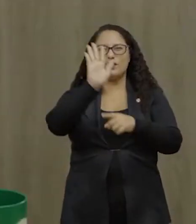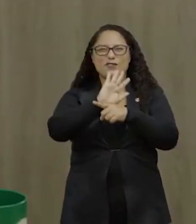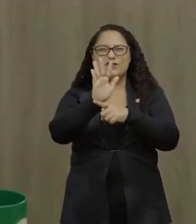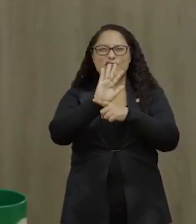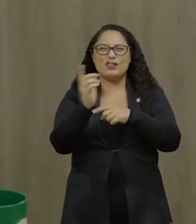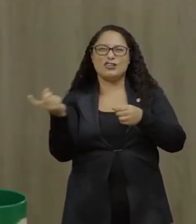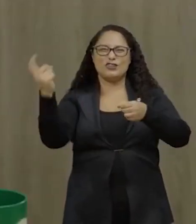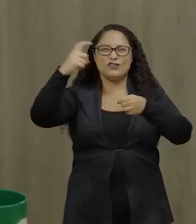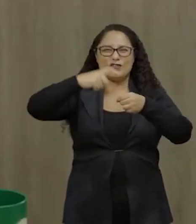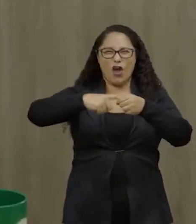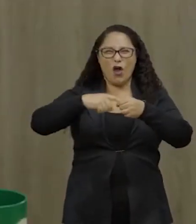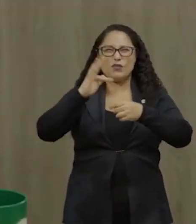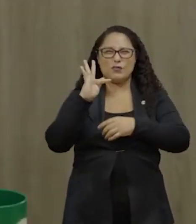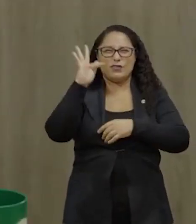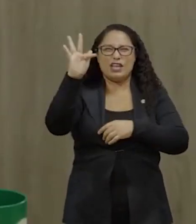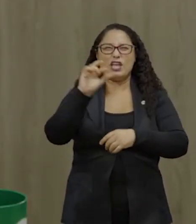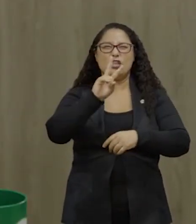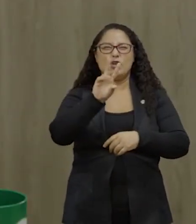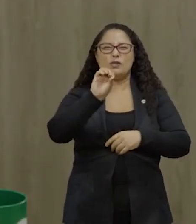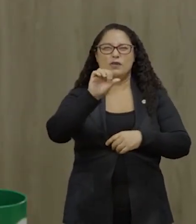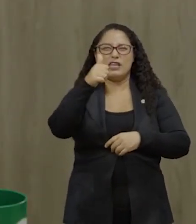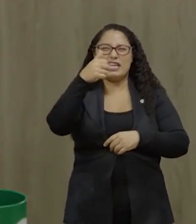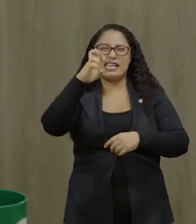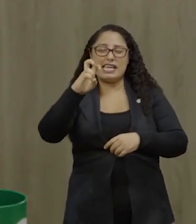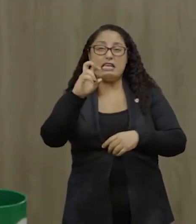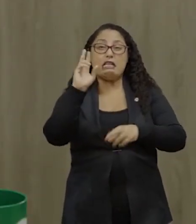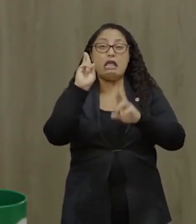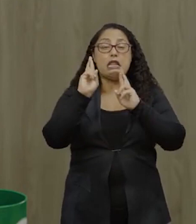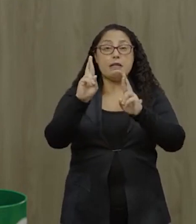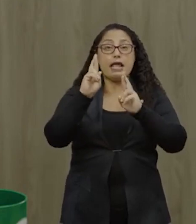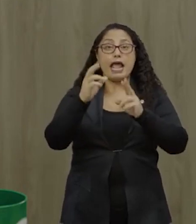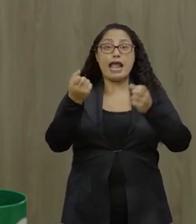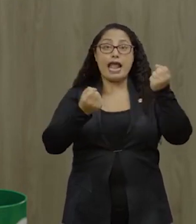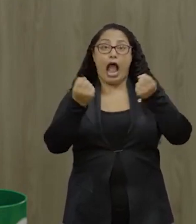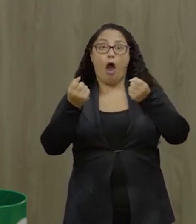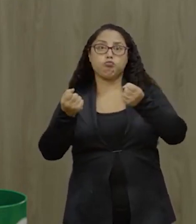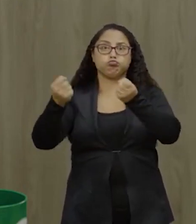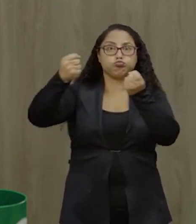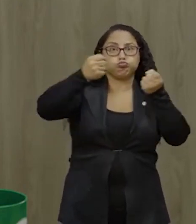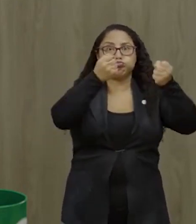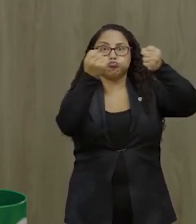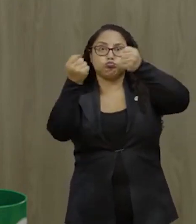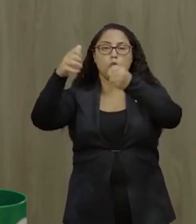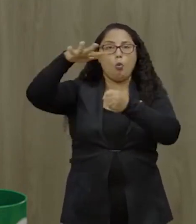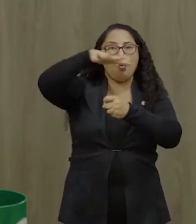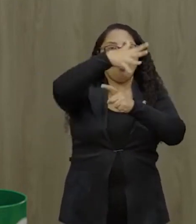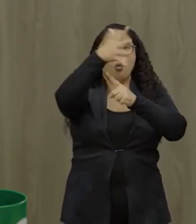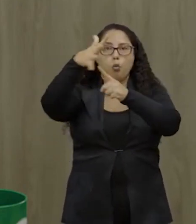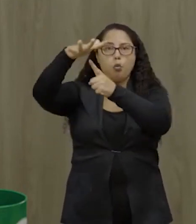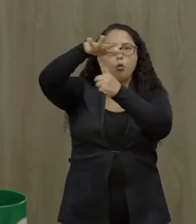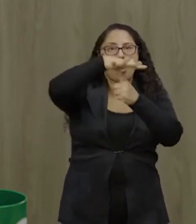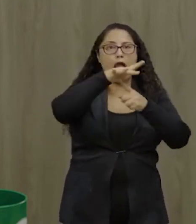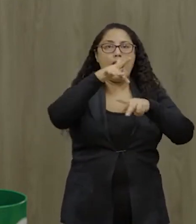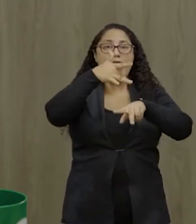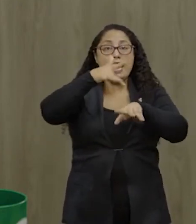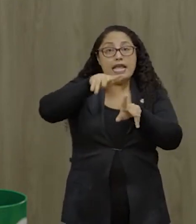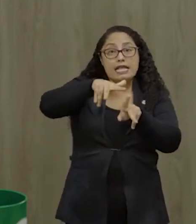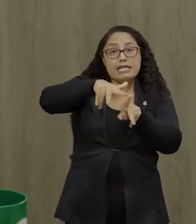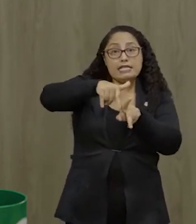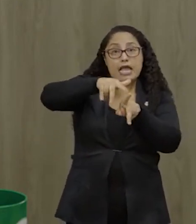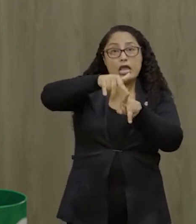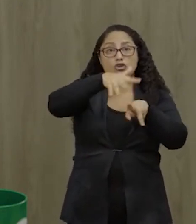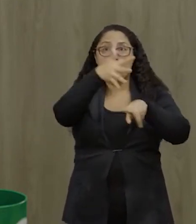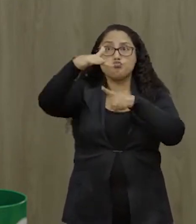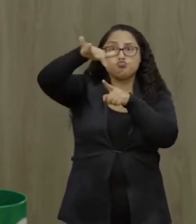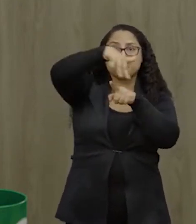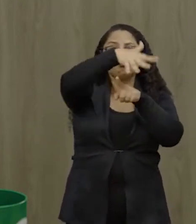que em 2015 eles estavam esperando que tivessem carros voadores, ou pelo menos hoverboards, skates voadores.